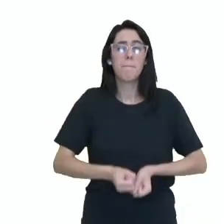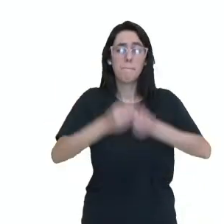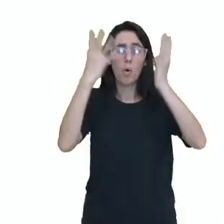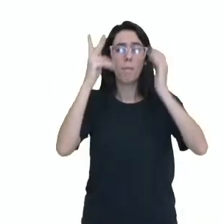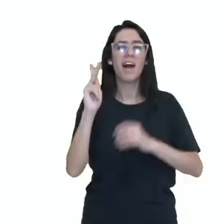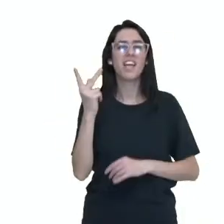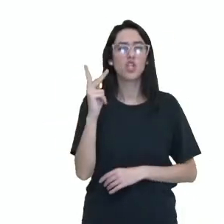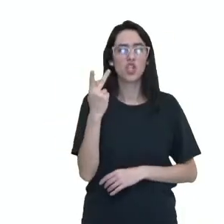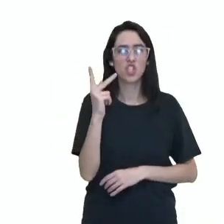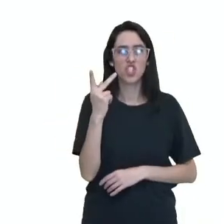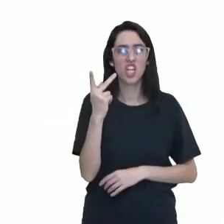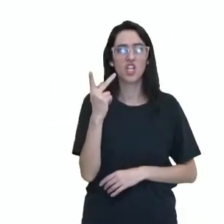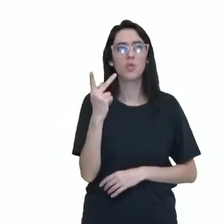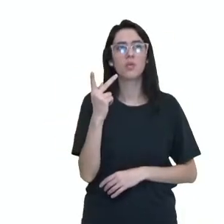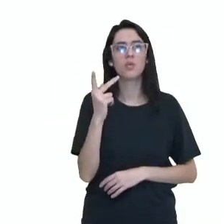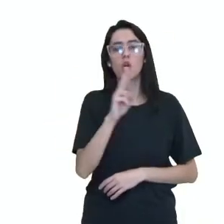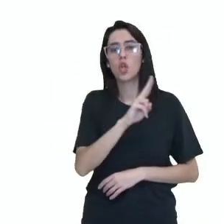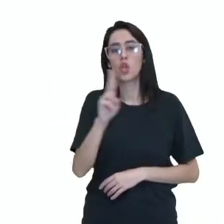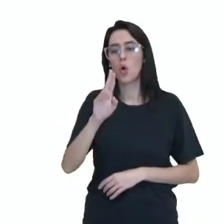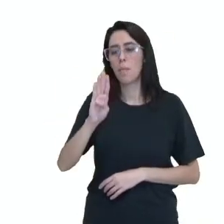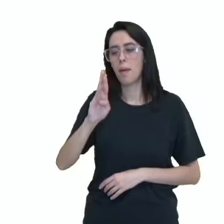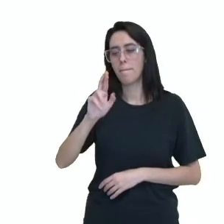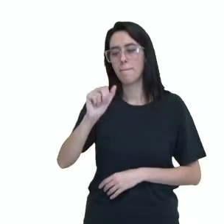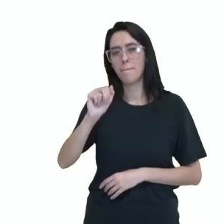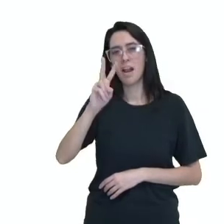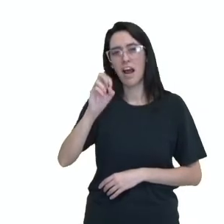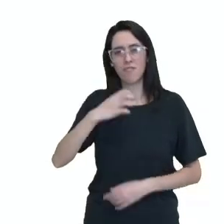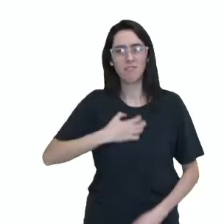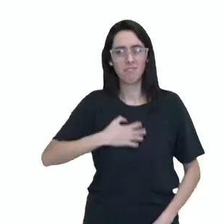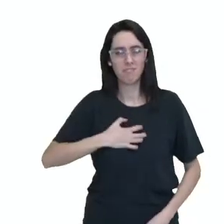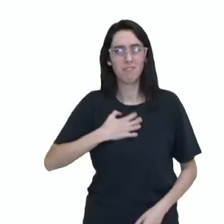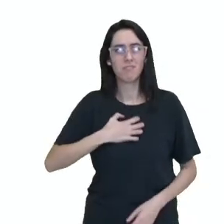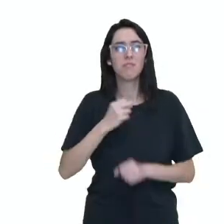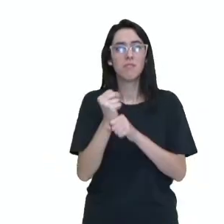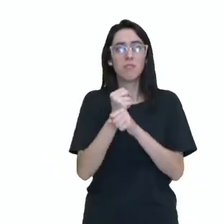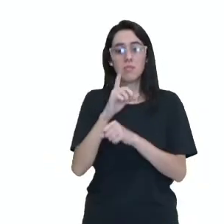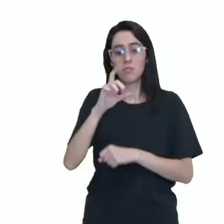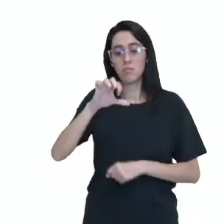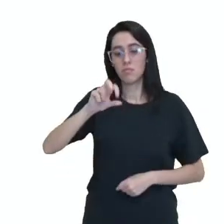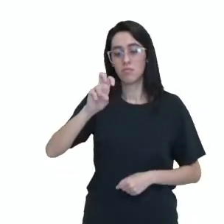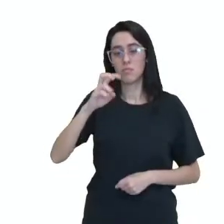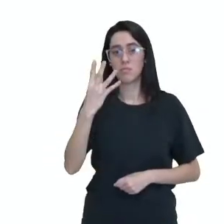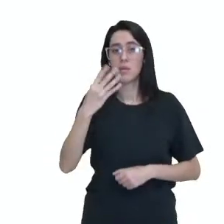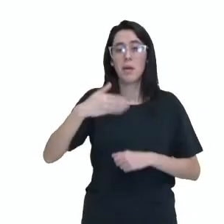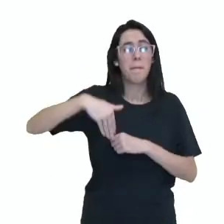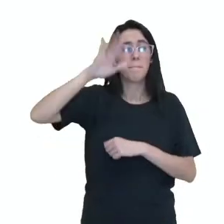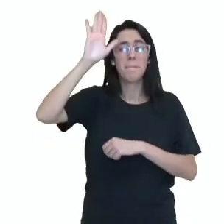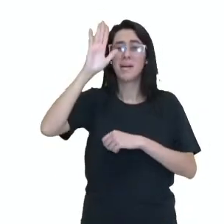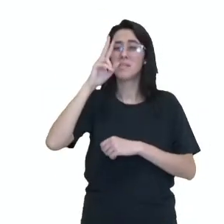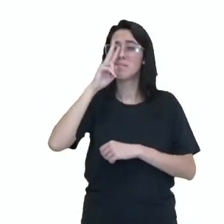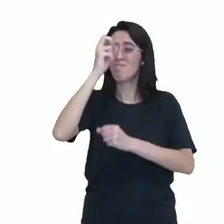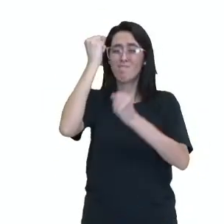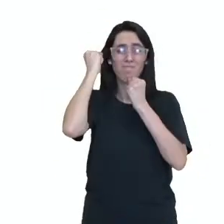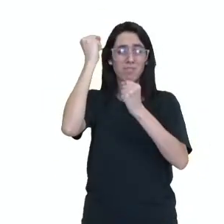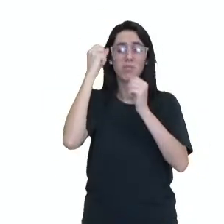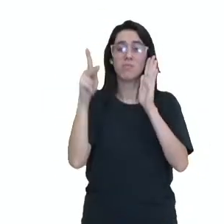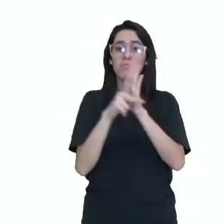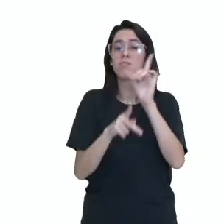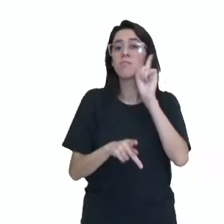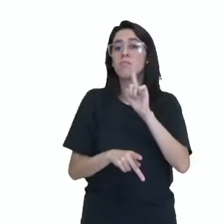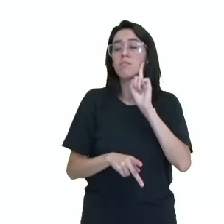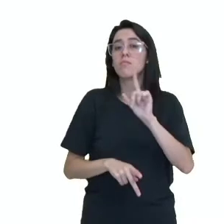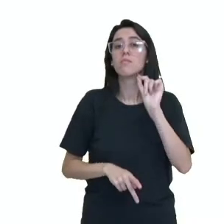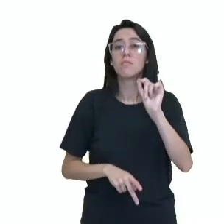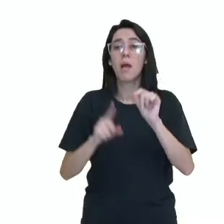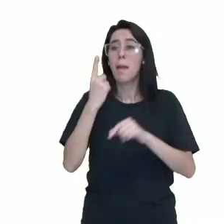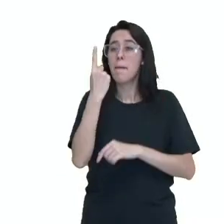Bravo, em 1954, a mais poderosa bomba detonada pelos Estados Unidos, com potência 1000